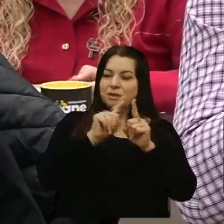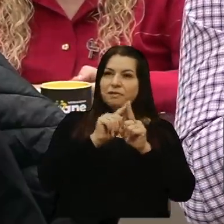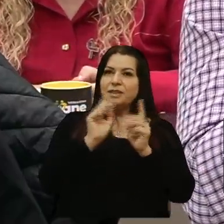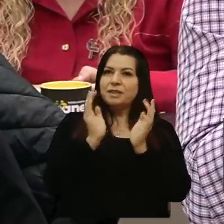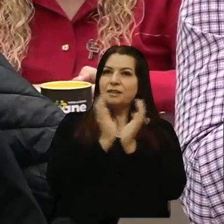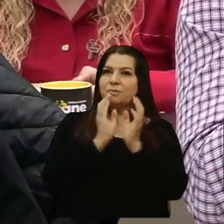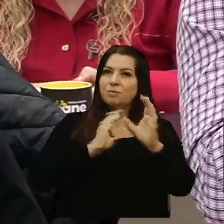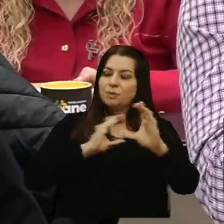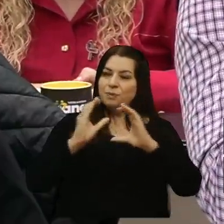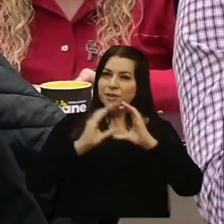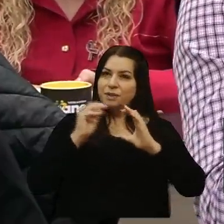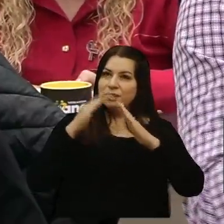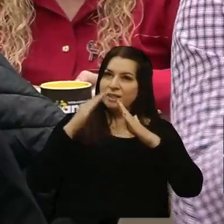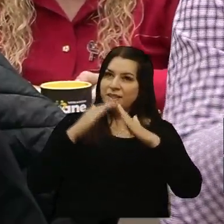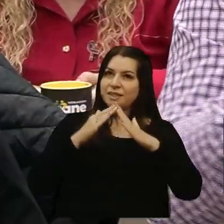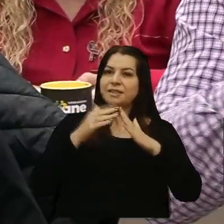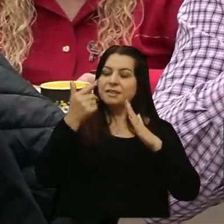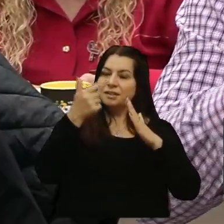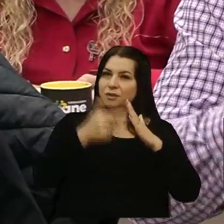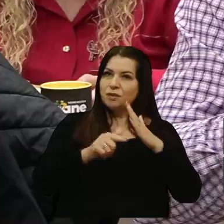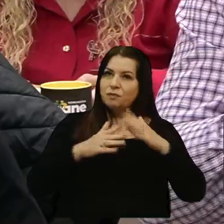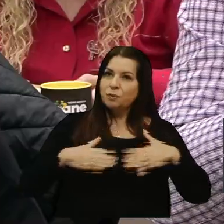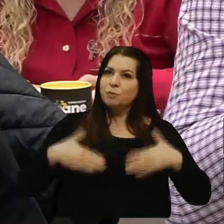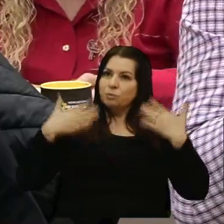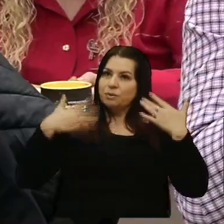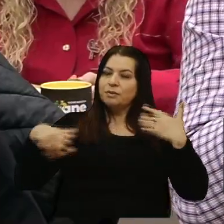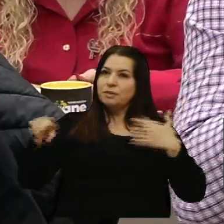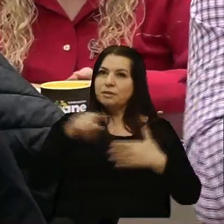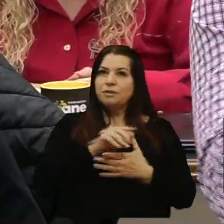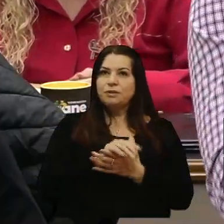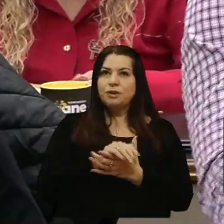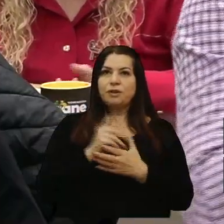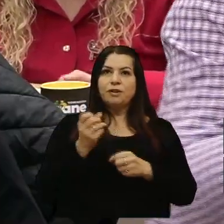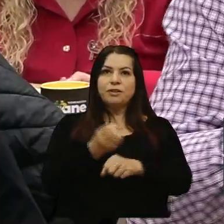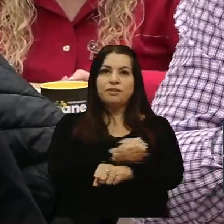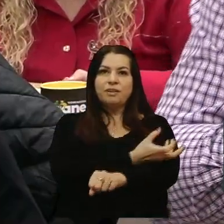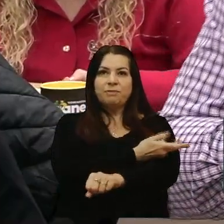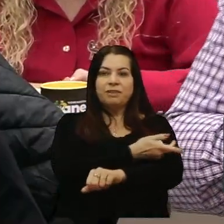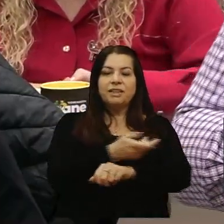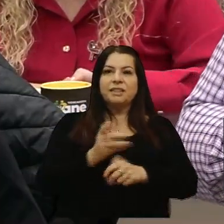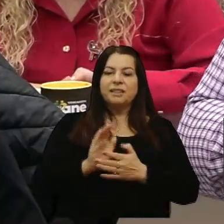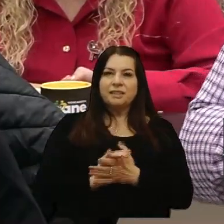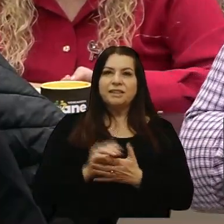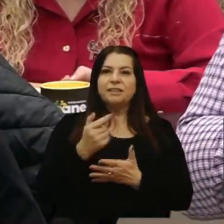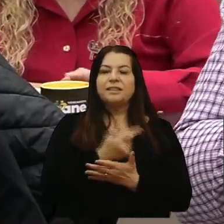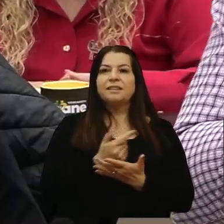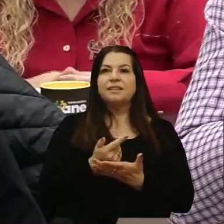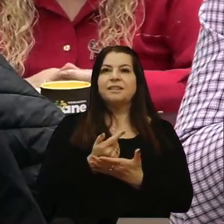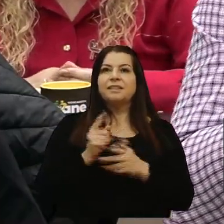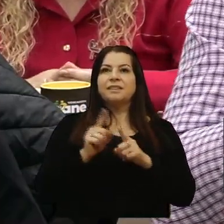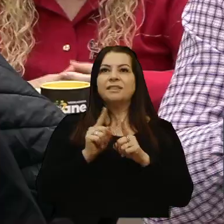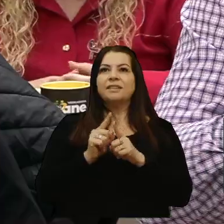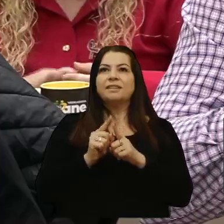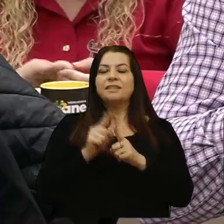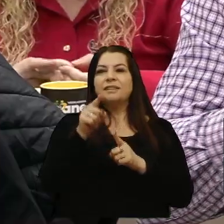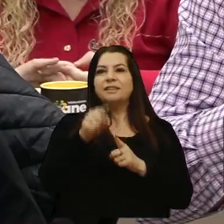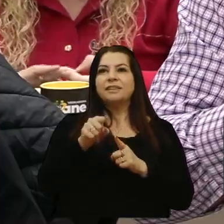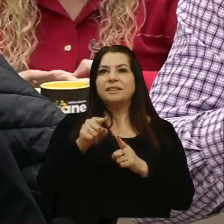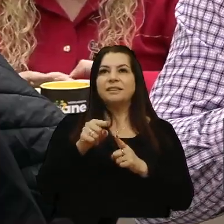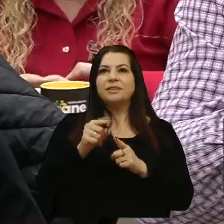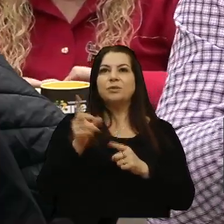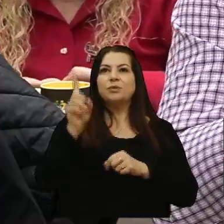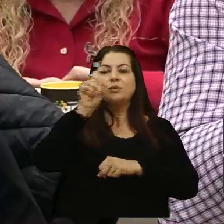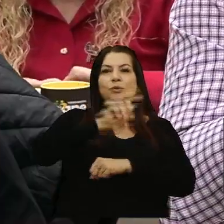de comunicação dessa casa, mais uma vez nos surpreendendo, nos emocionando na primeira hora da manhã, né, com o Dia